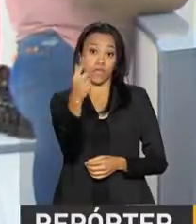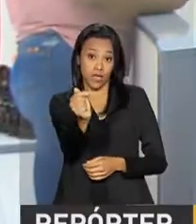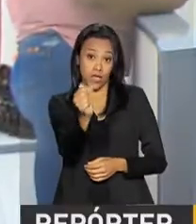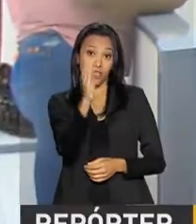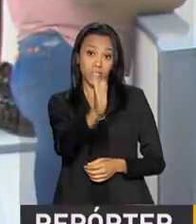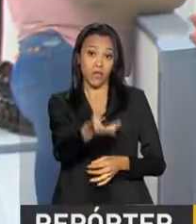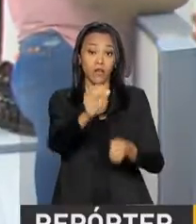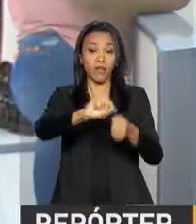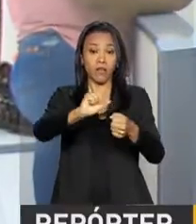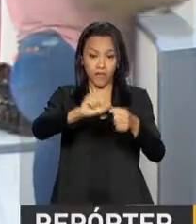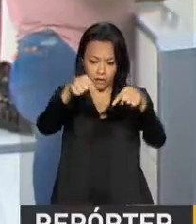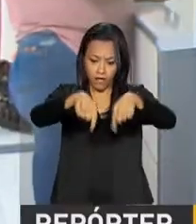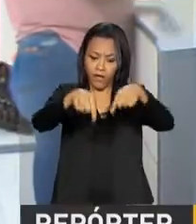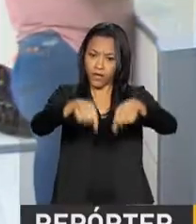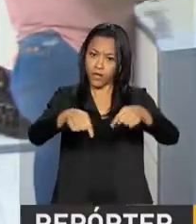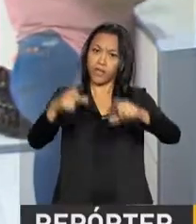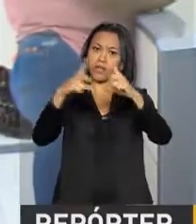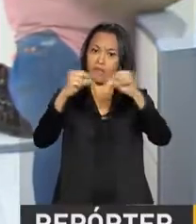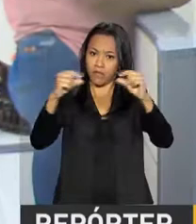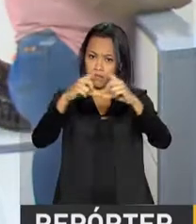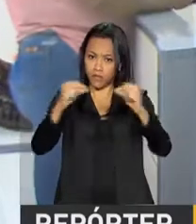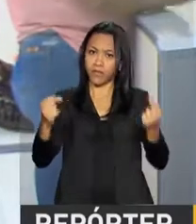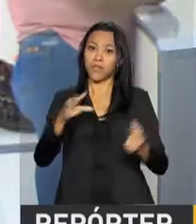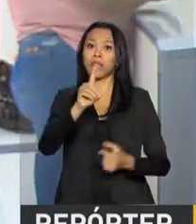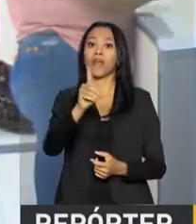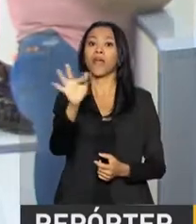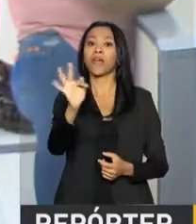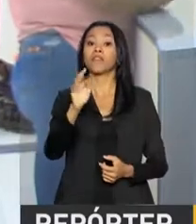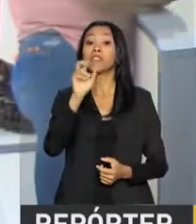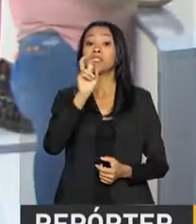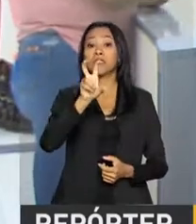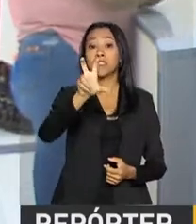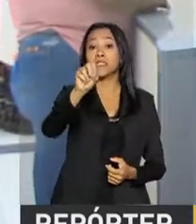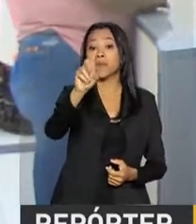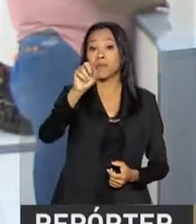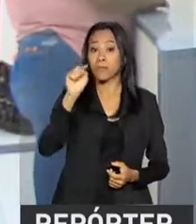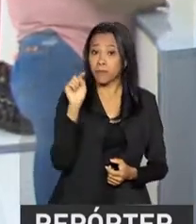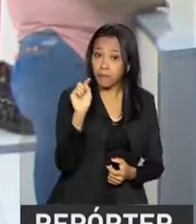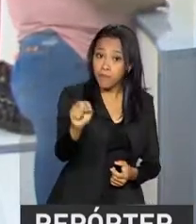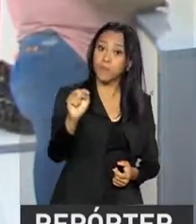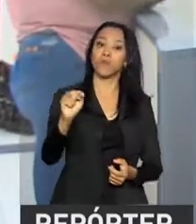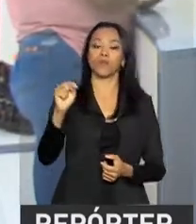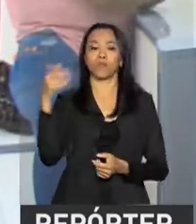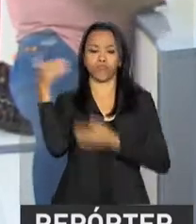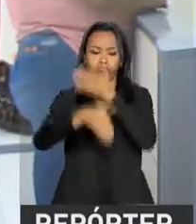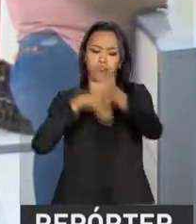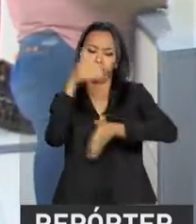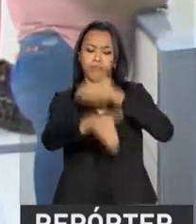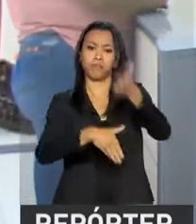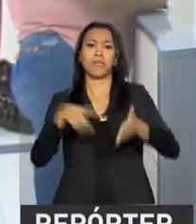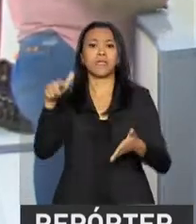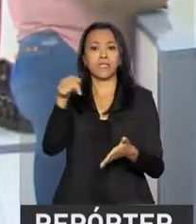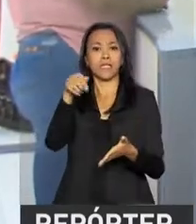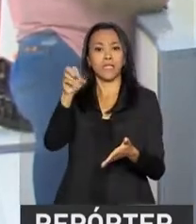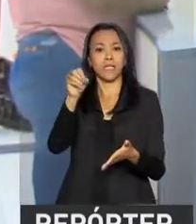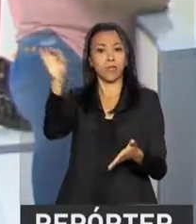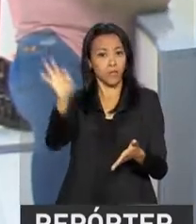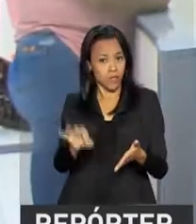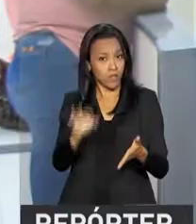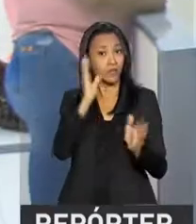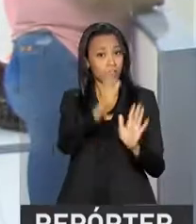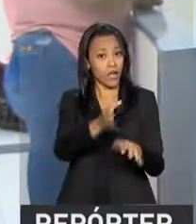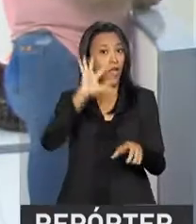realizados aqui no procon df 50 mil atendimentos 70% deles foram solucionados pela instituição